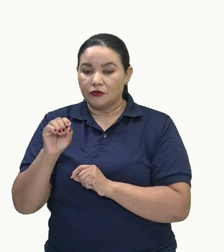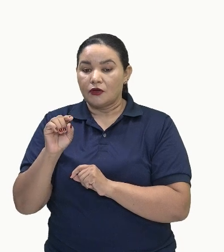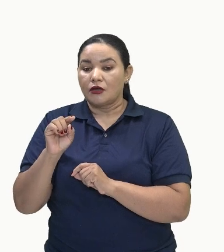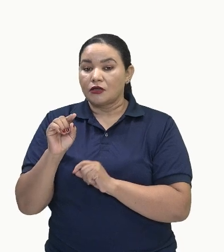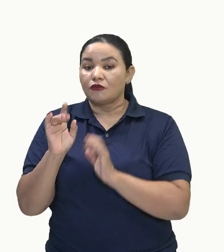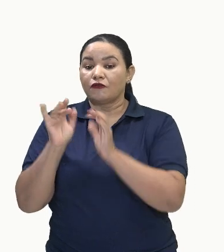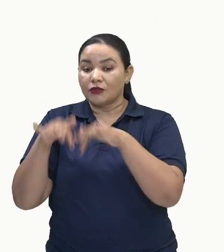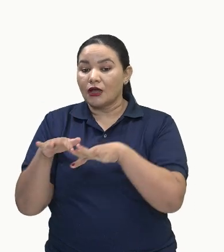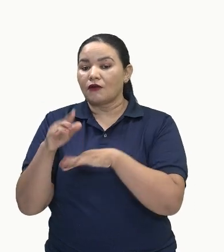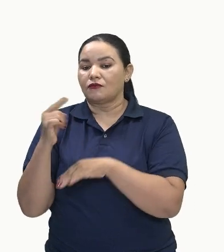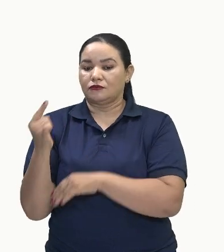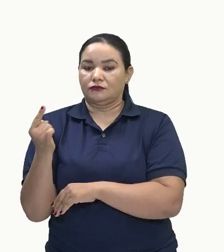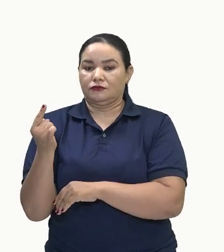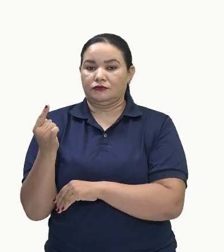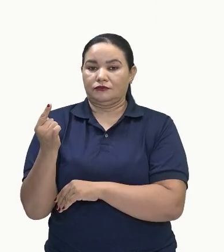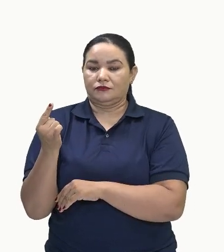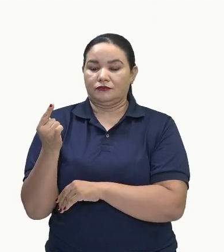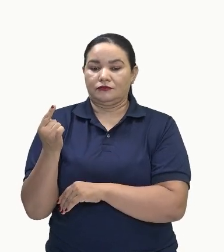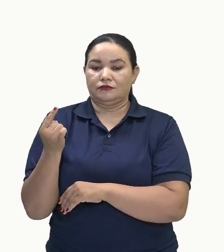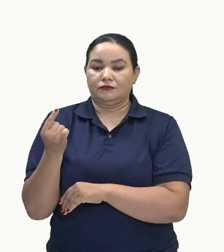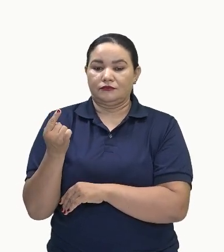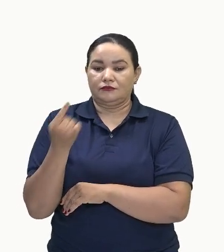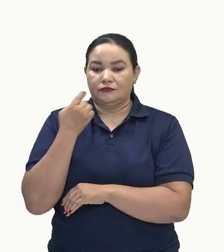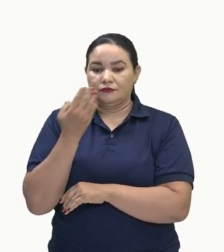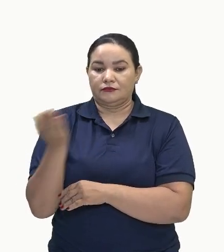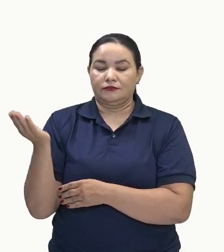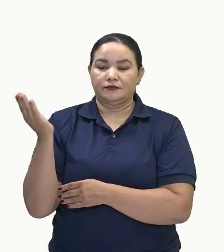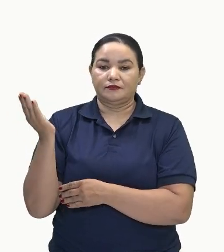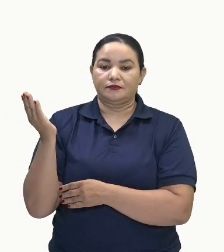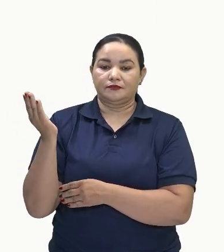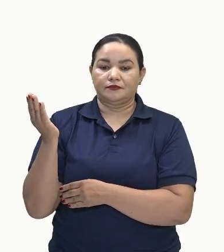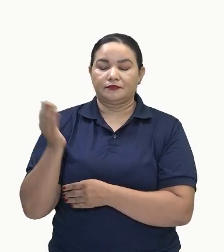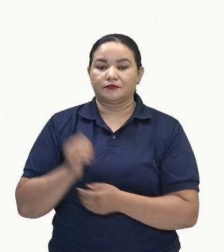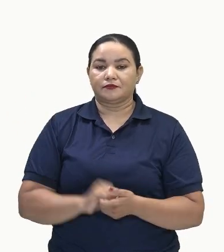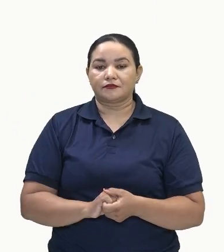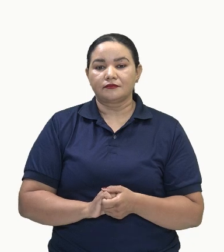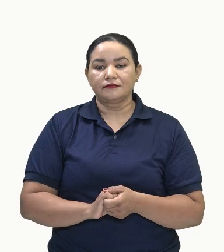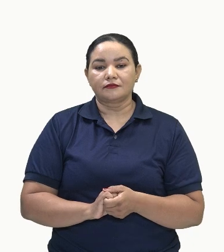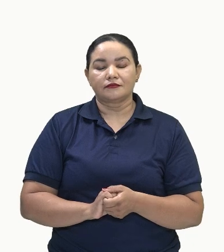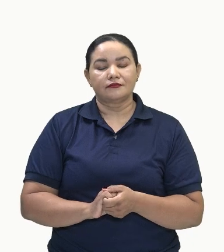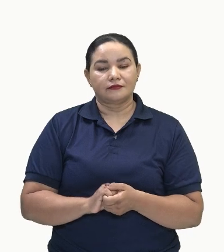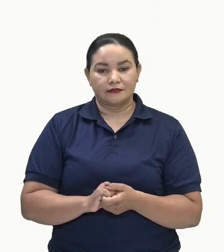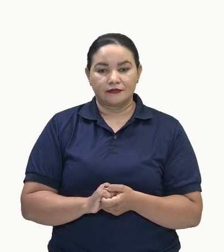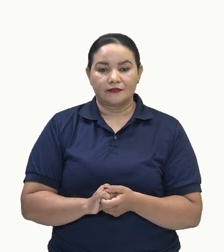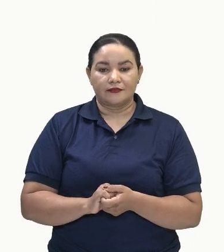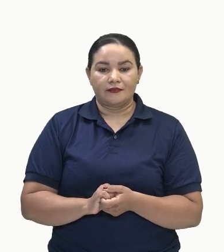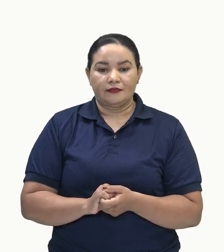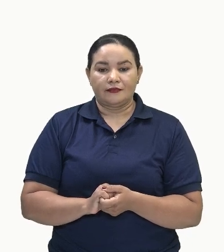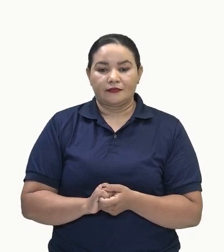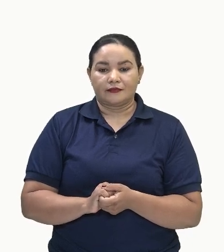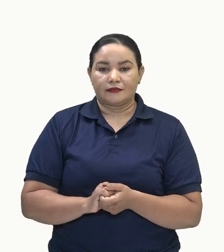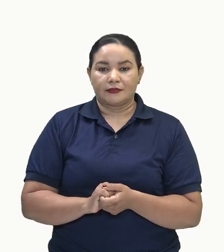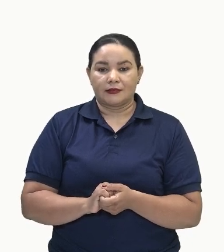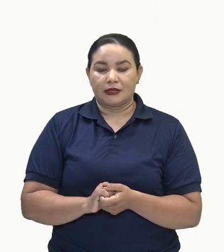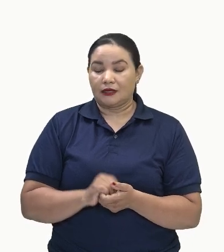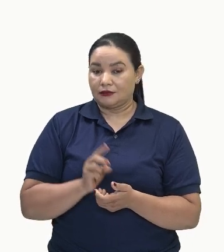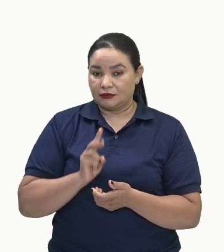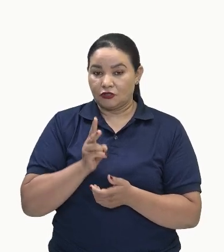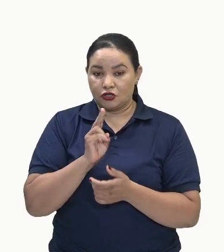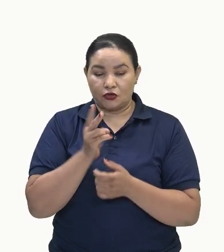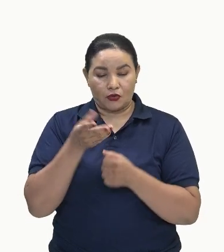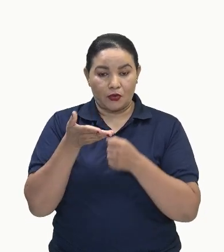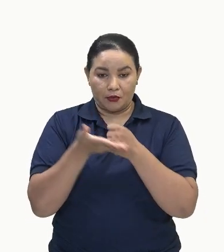e o nosso último algarismo será o número 1. Essa é a regularidade aí existente nas potências de base 10 e seu